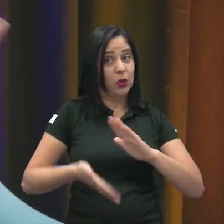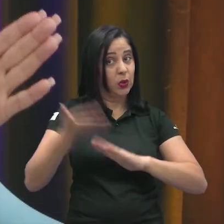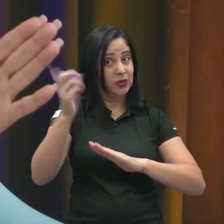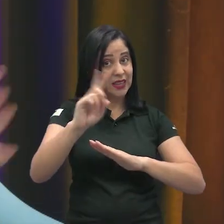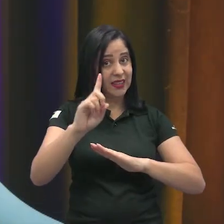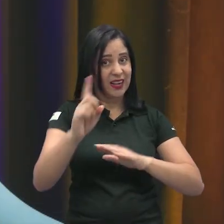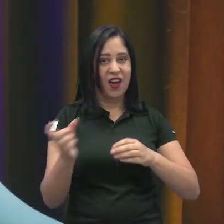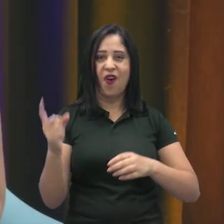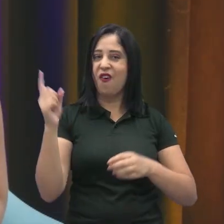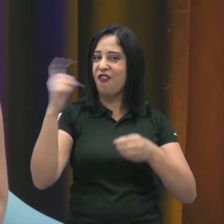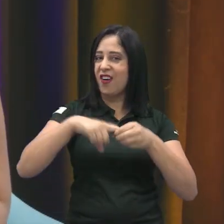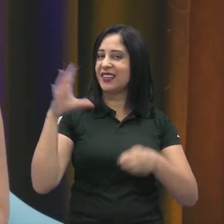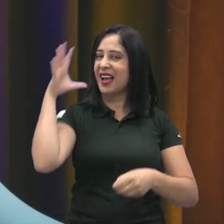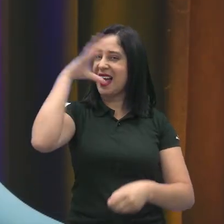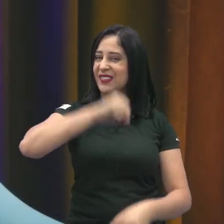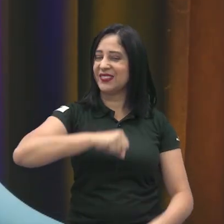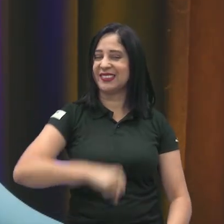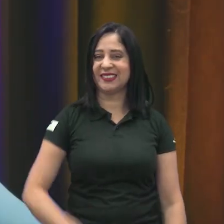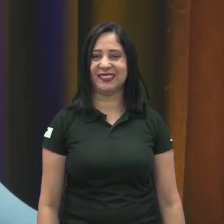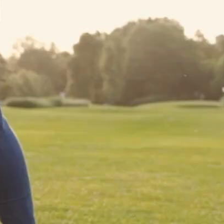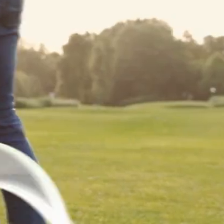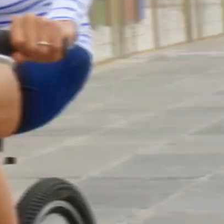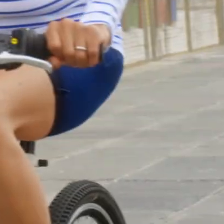Fica por aí, que a gente volta já já.